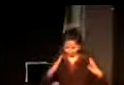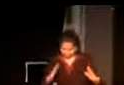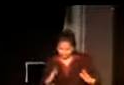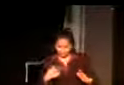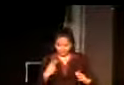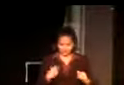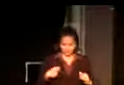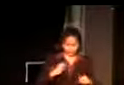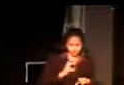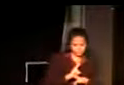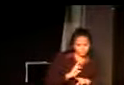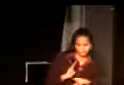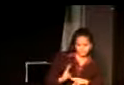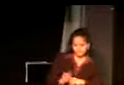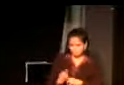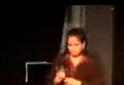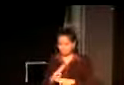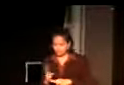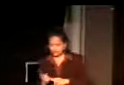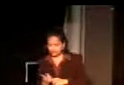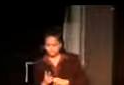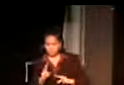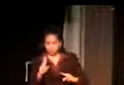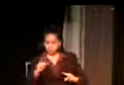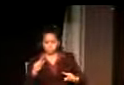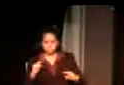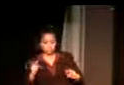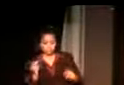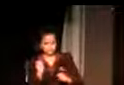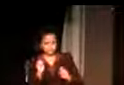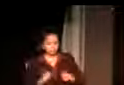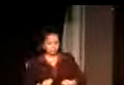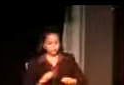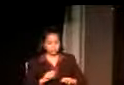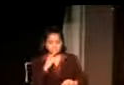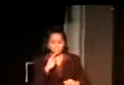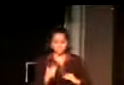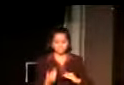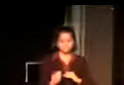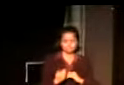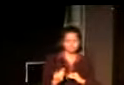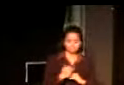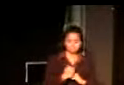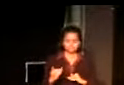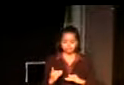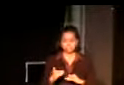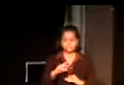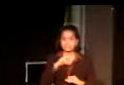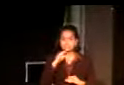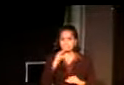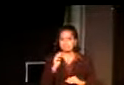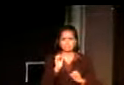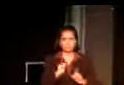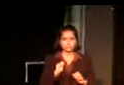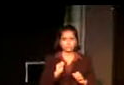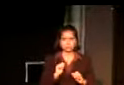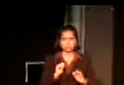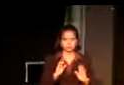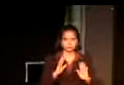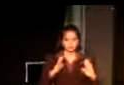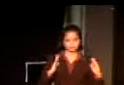mas que ela nunca pode ser utilizada nunca vira vida só